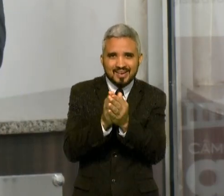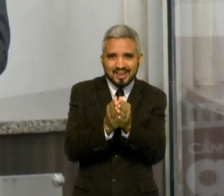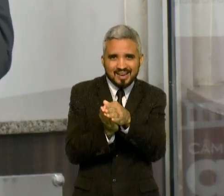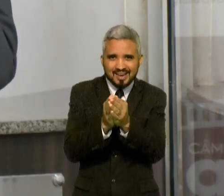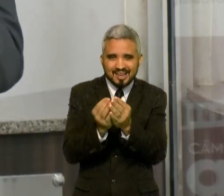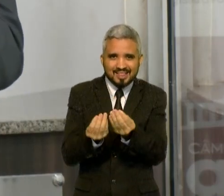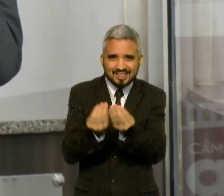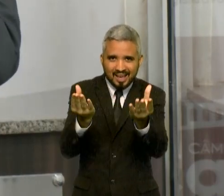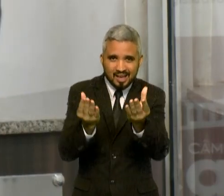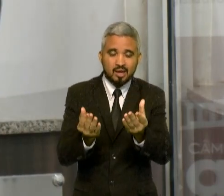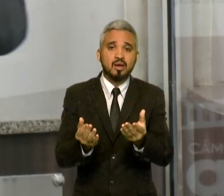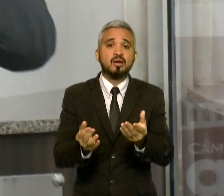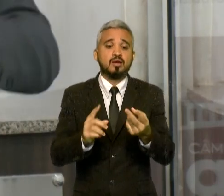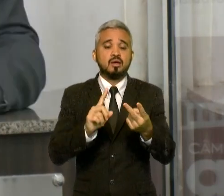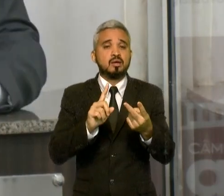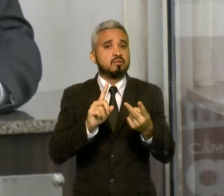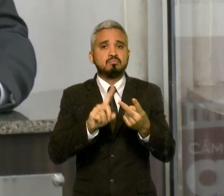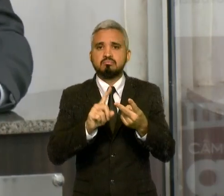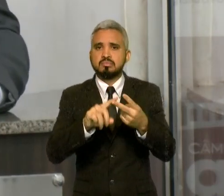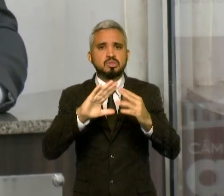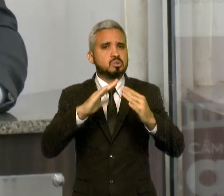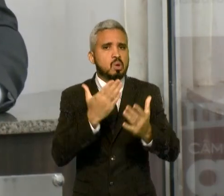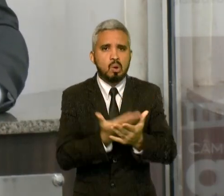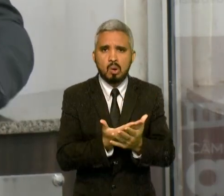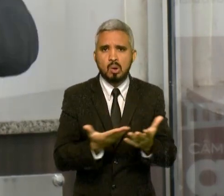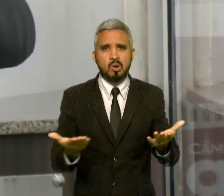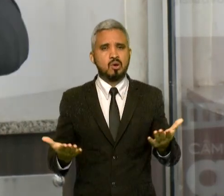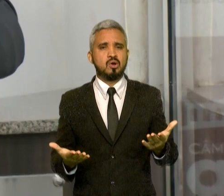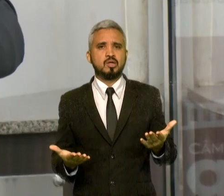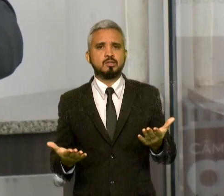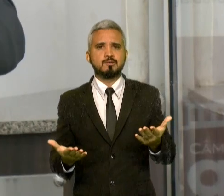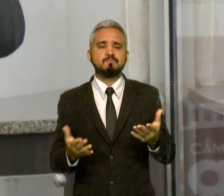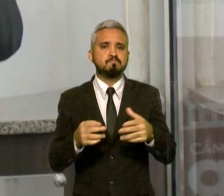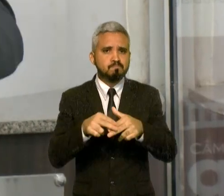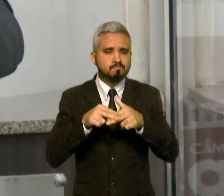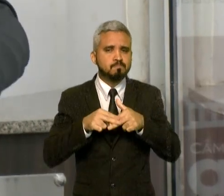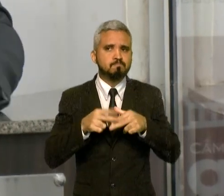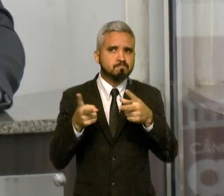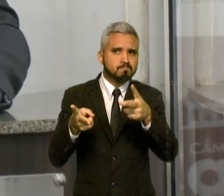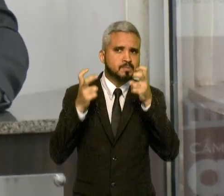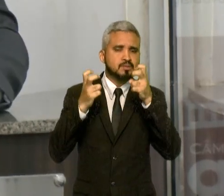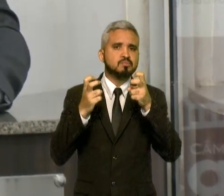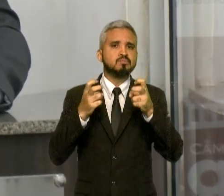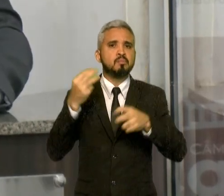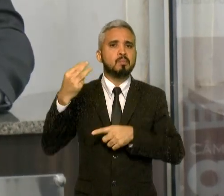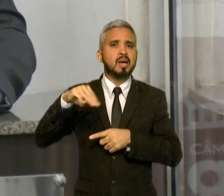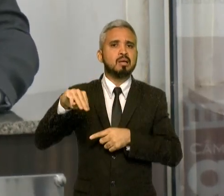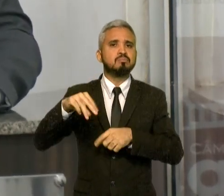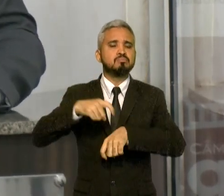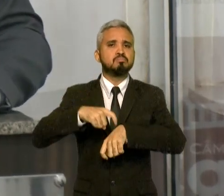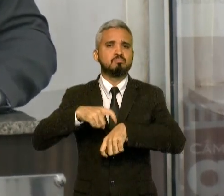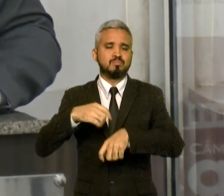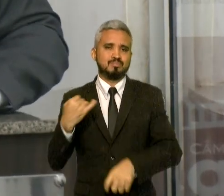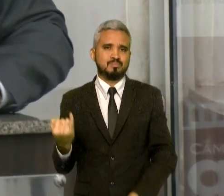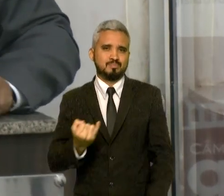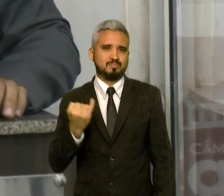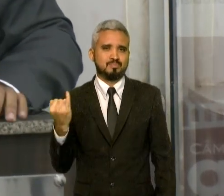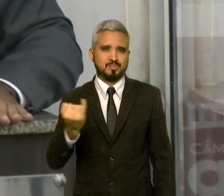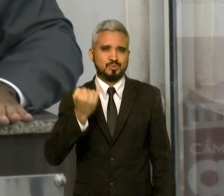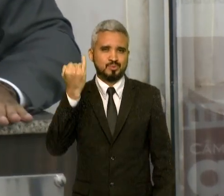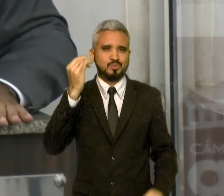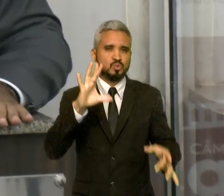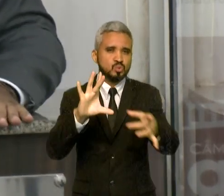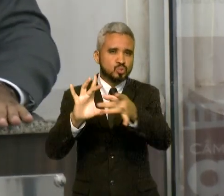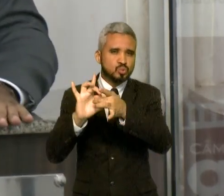vivemos um momento importante de união pelo Estado do Maranhão. Nós presenciamos